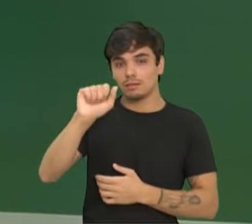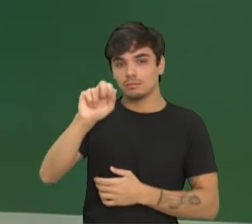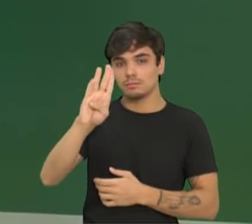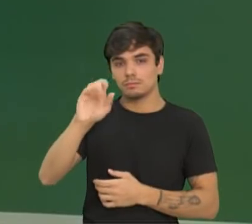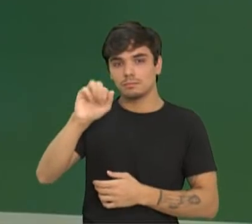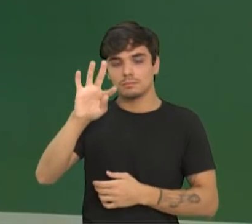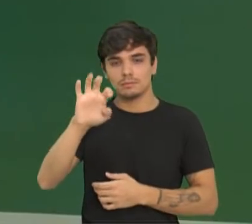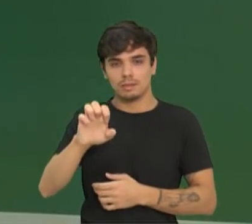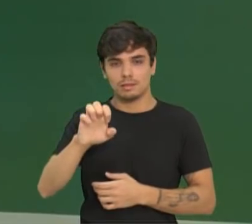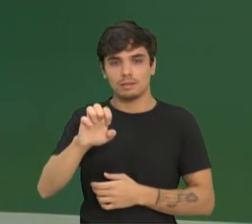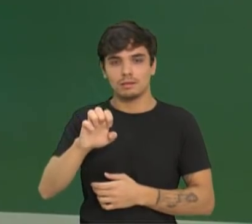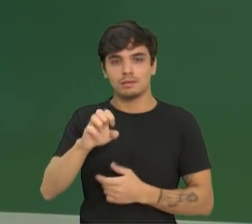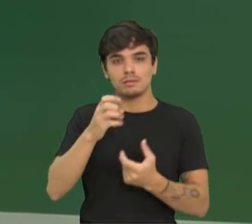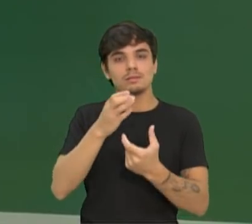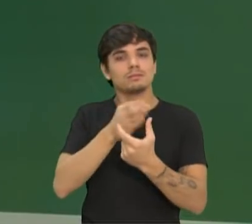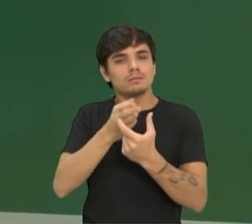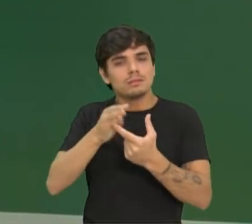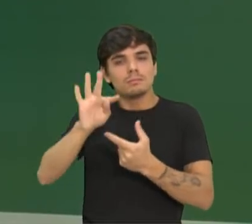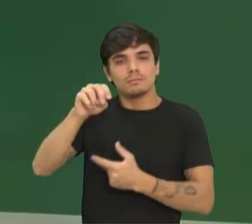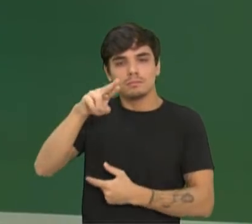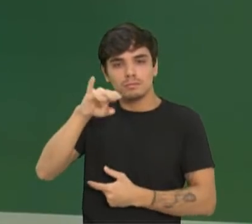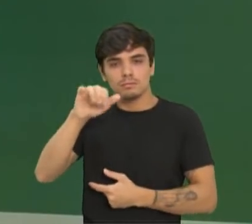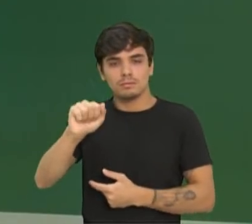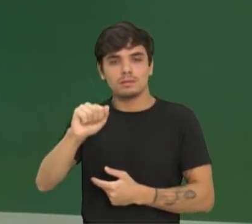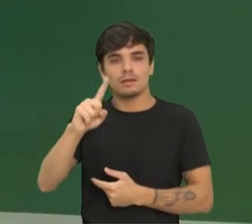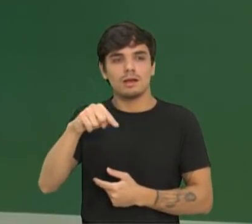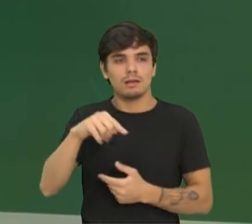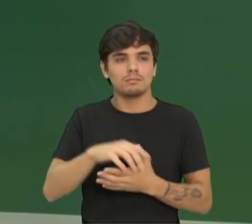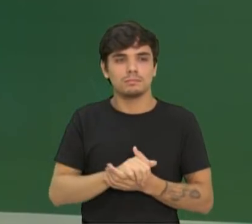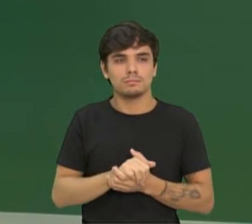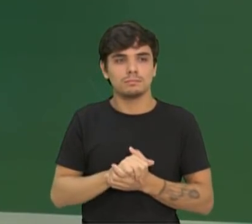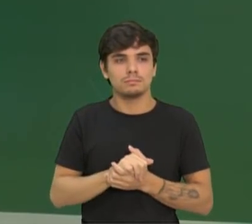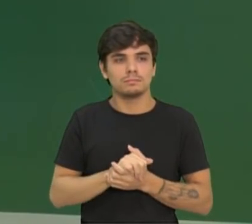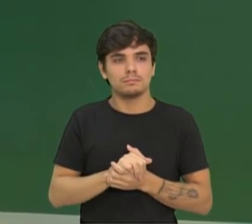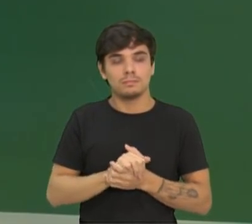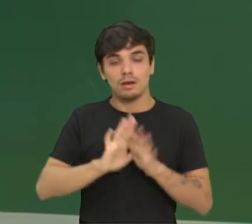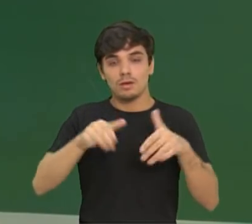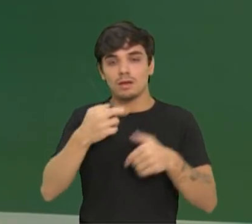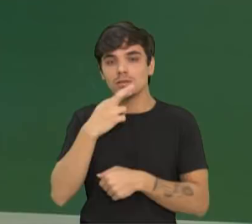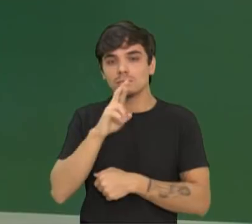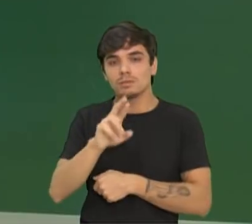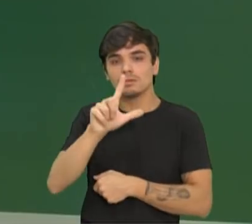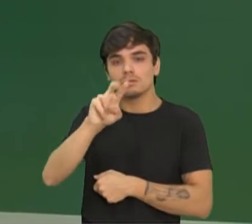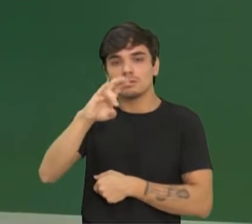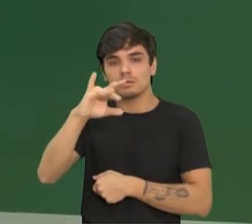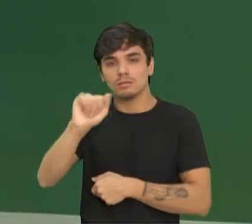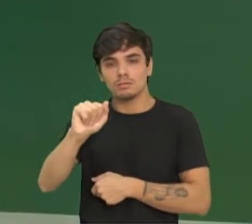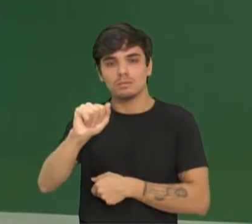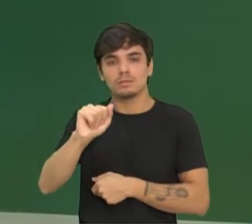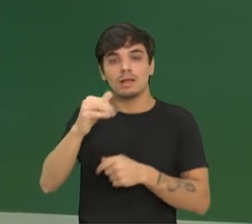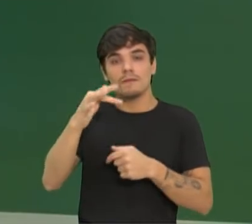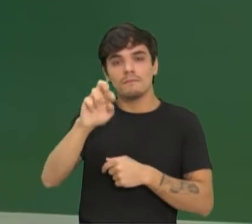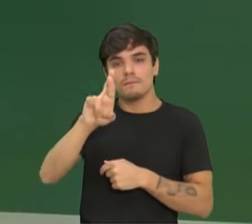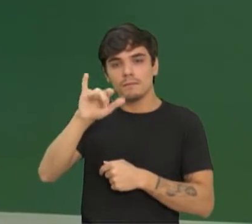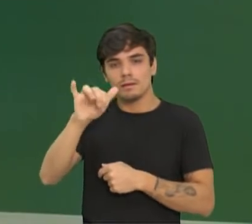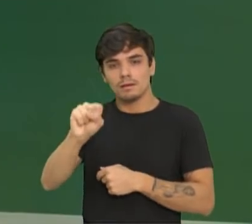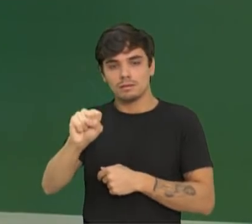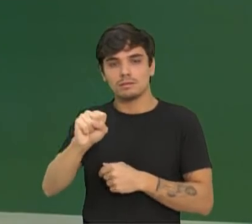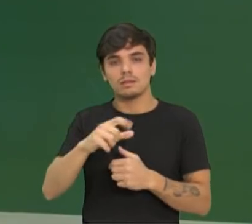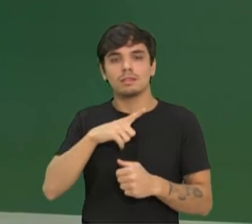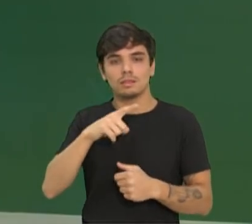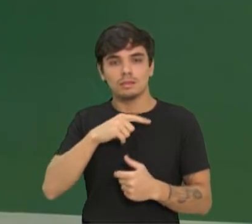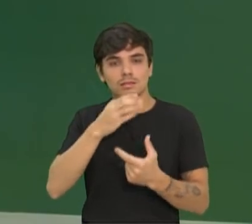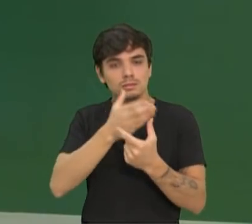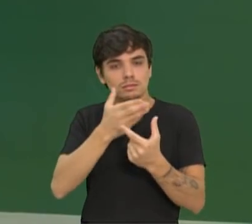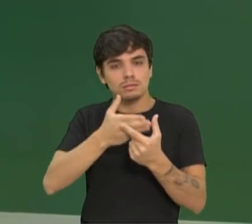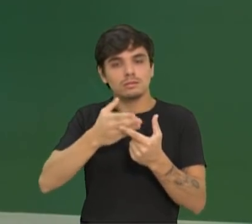sílaba tônica é o té. Quando nós respondemos Lúcia e férias, o lu e o fé, nós temos as sílabas